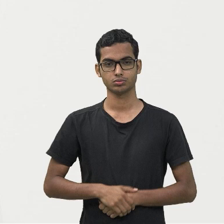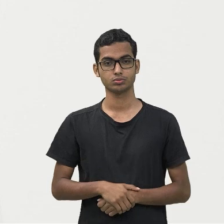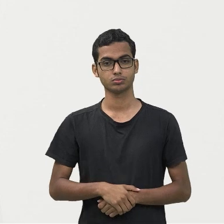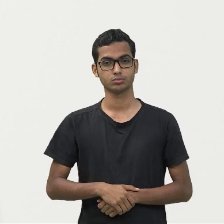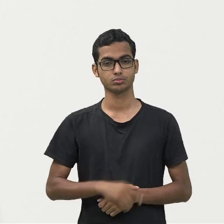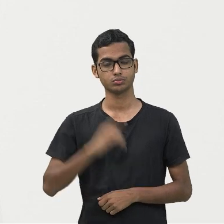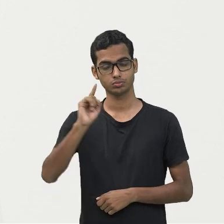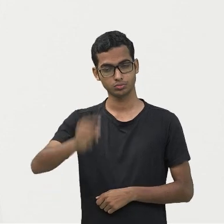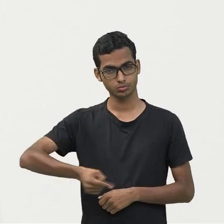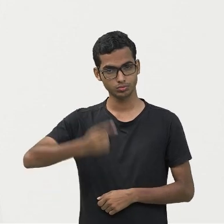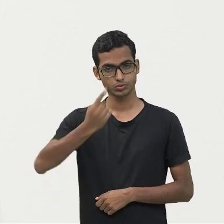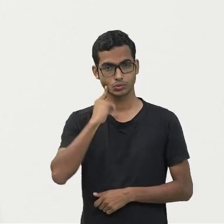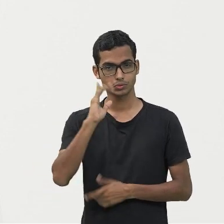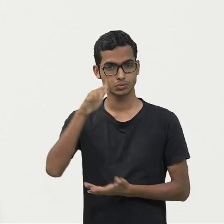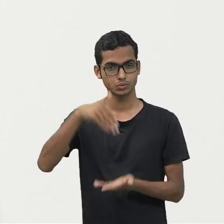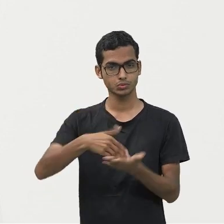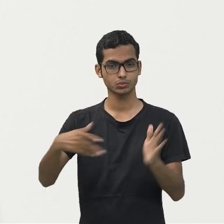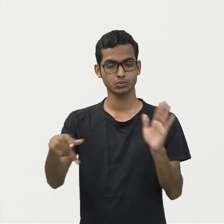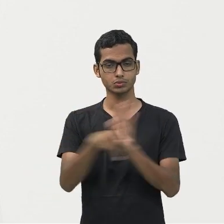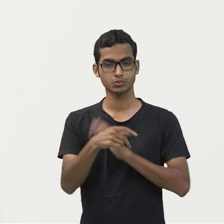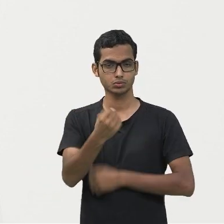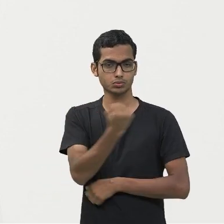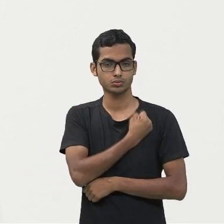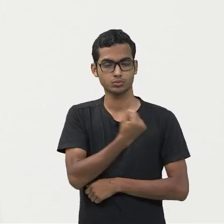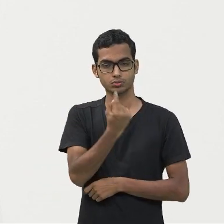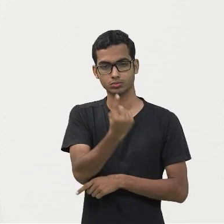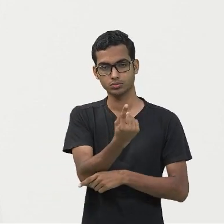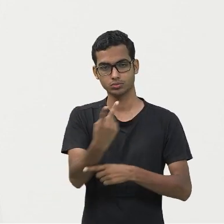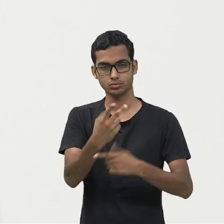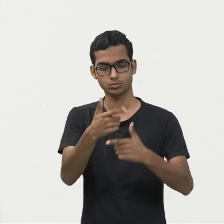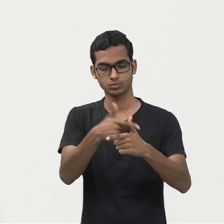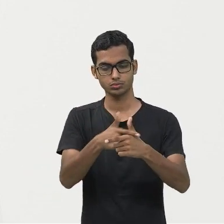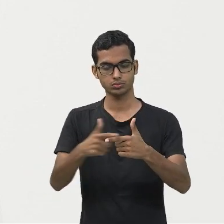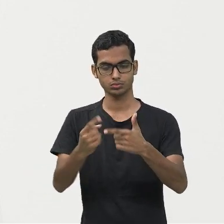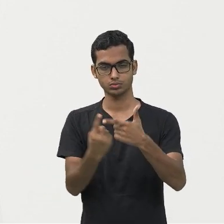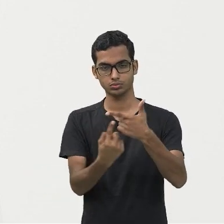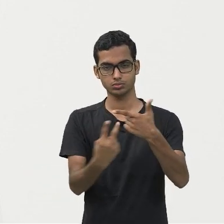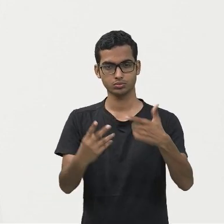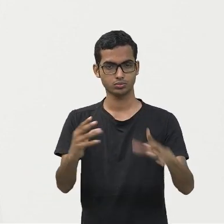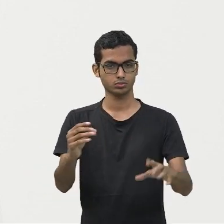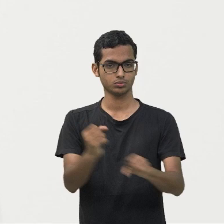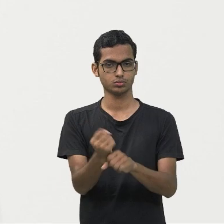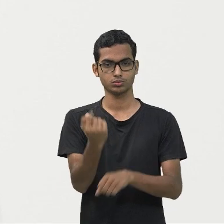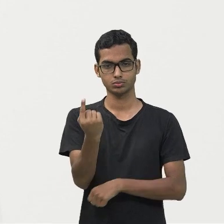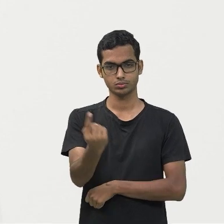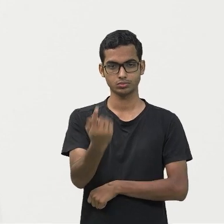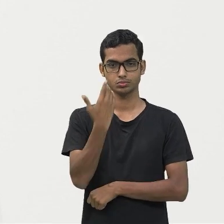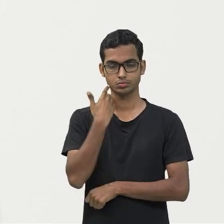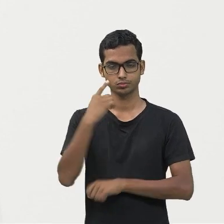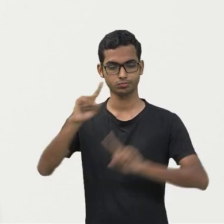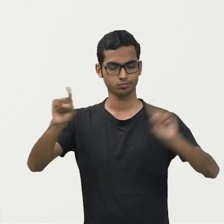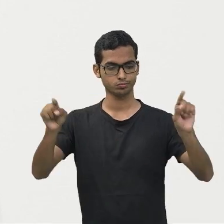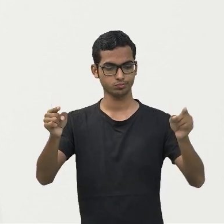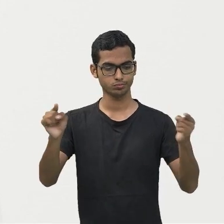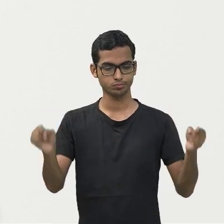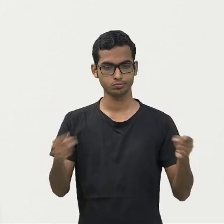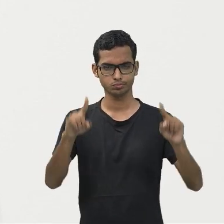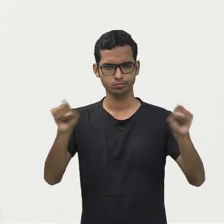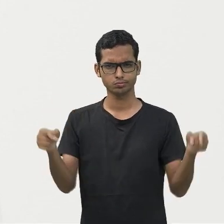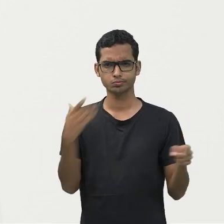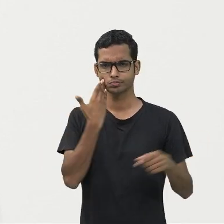nosso próximo divisor de 12 é o próprio 12, tá bom? Então, aí, ó, observe